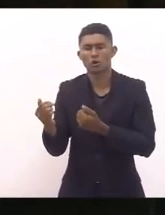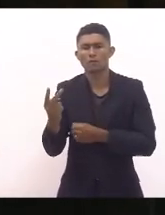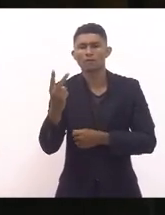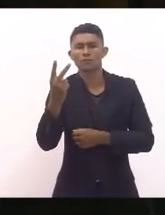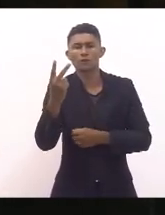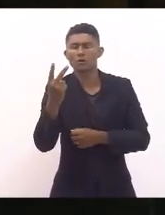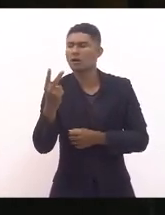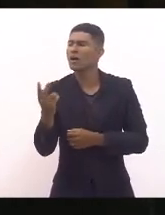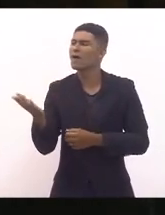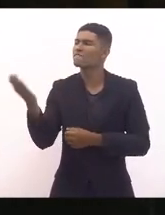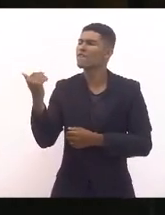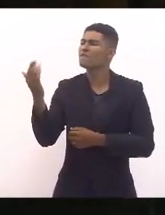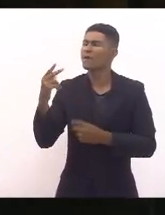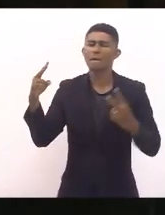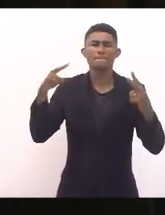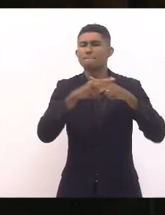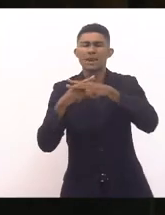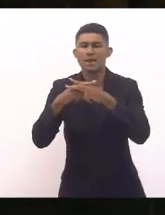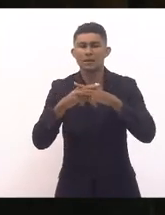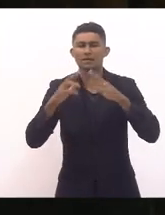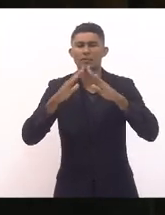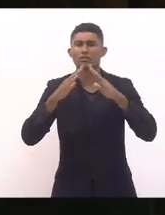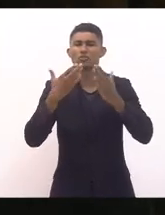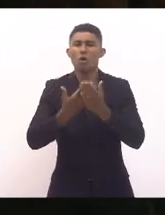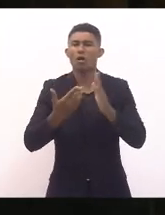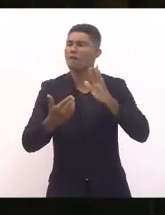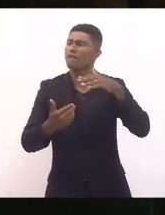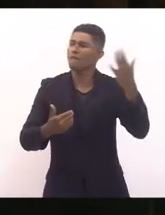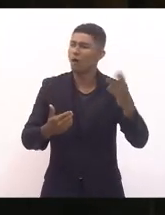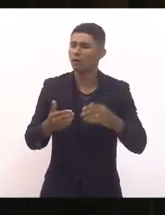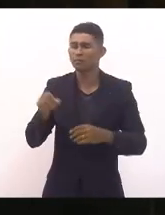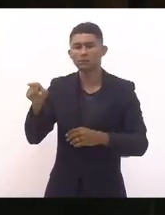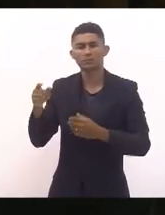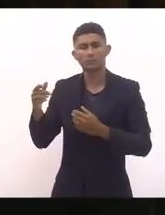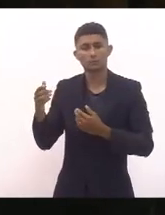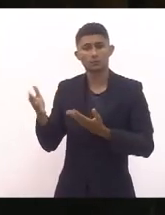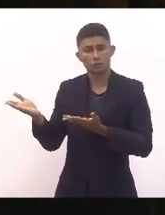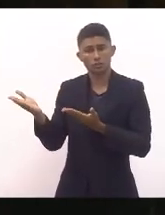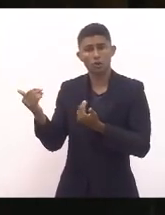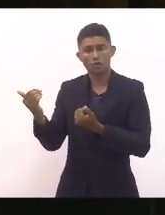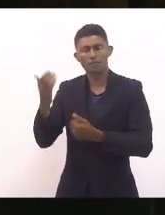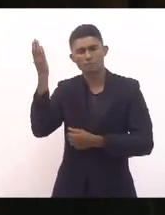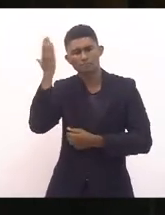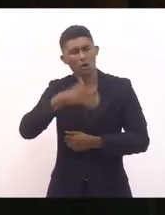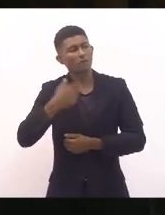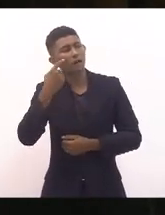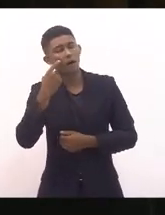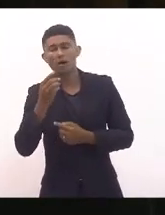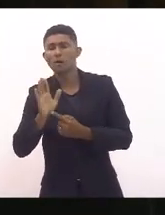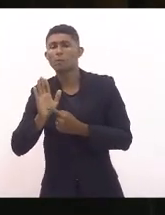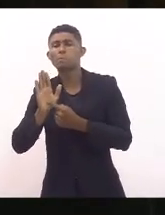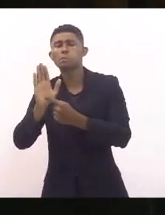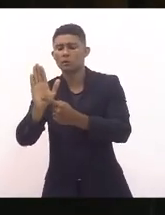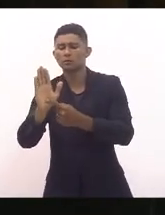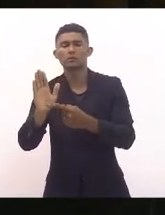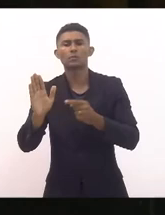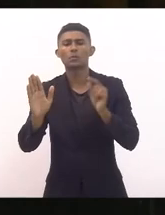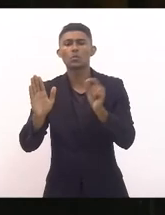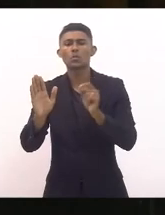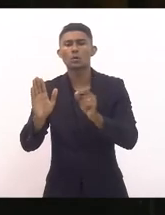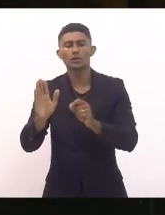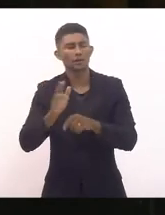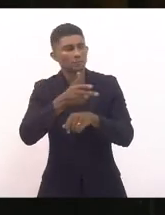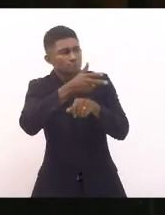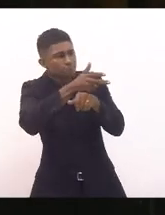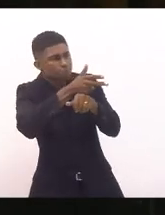briga fora da escola. Como esses jovens puderam comprovar o que eles estavam falando? Por causa da